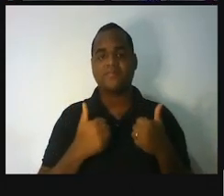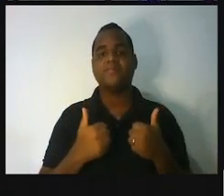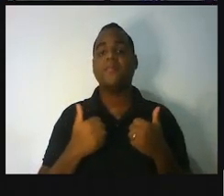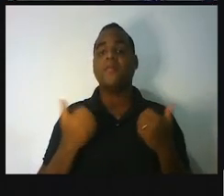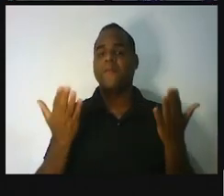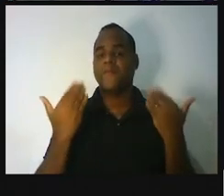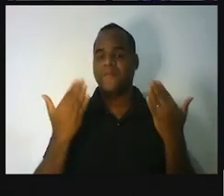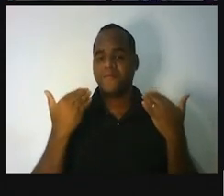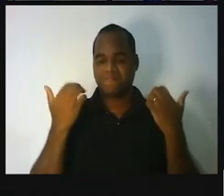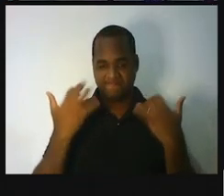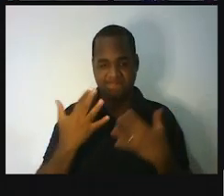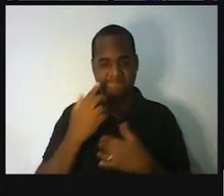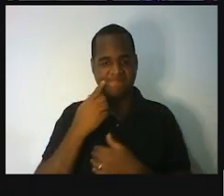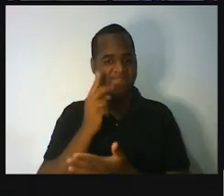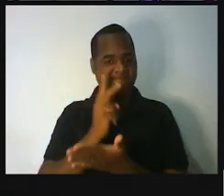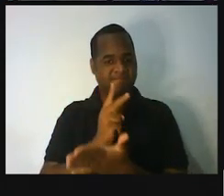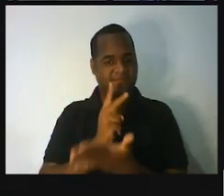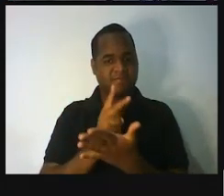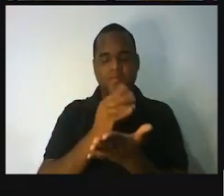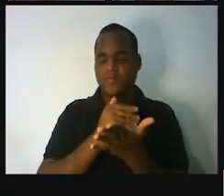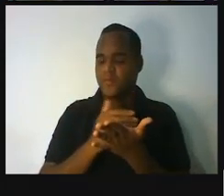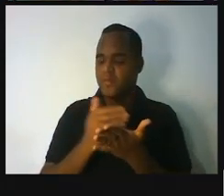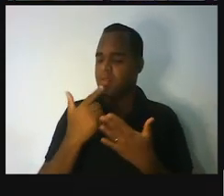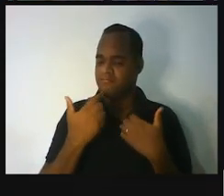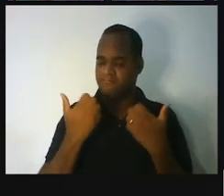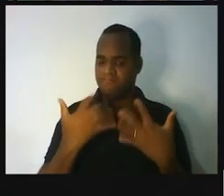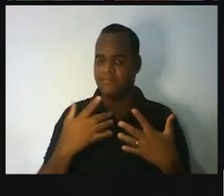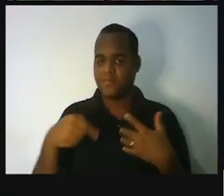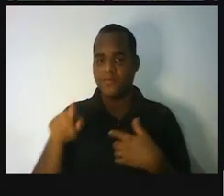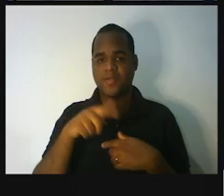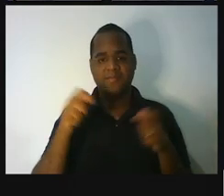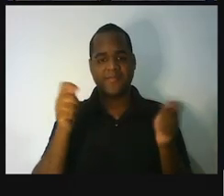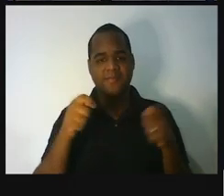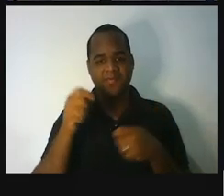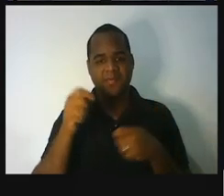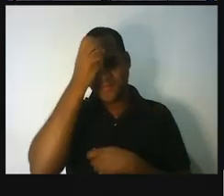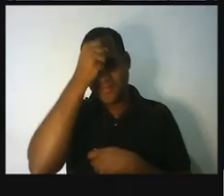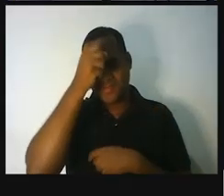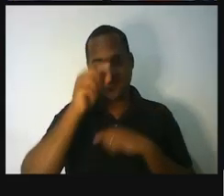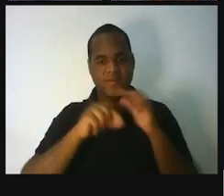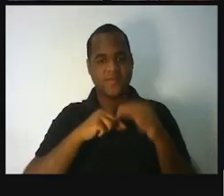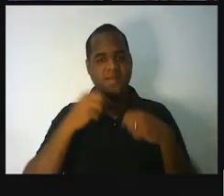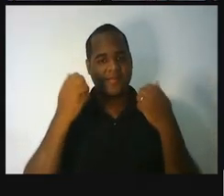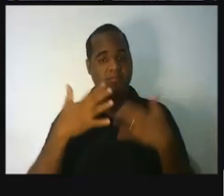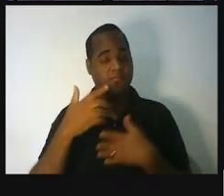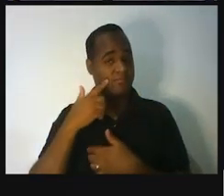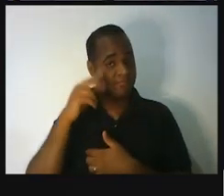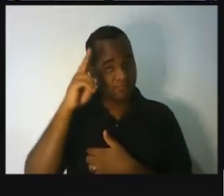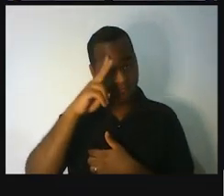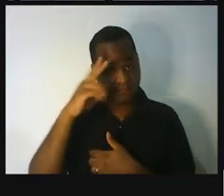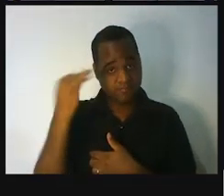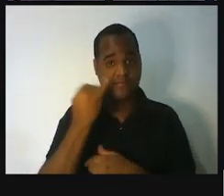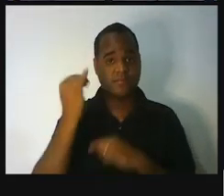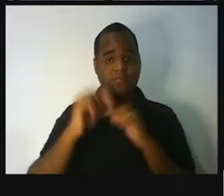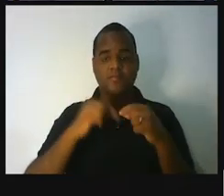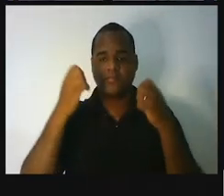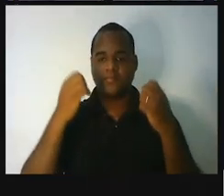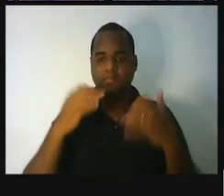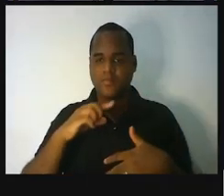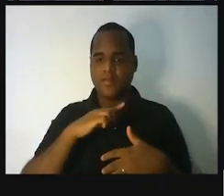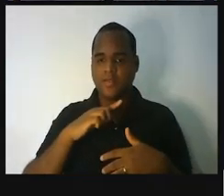vamos lá? A gente sempre começa a aula dizendo o que é que a gente vai aprender. Bom, a gente vai lidar hoje com uma